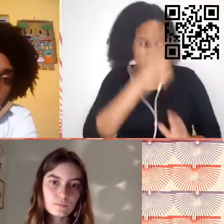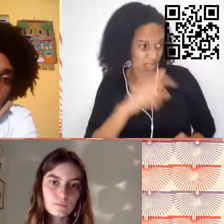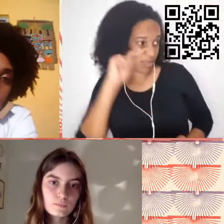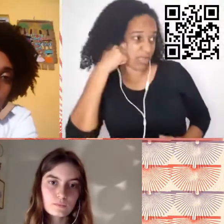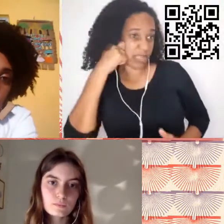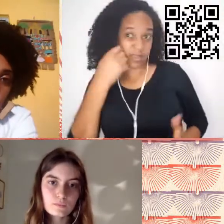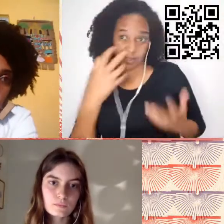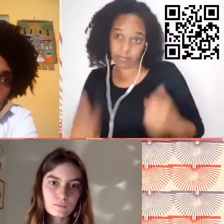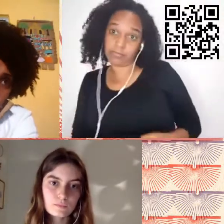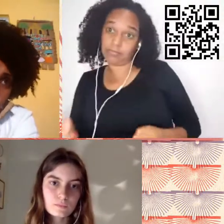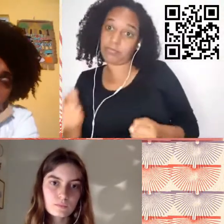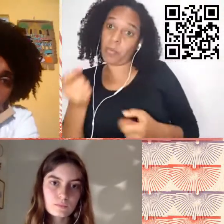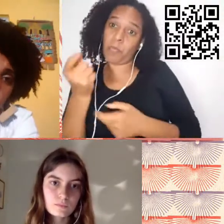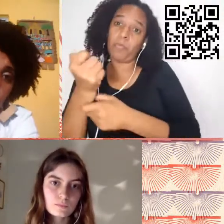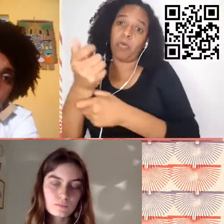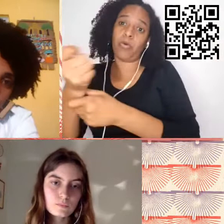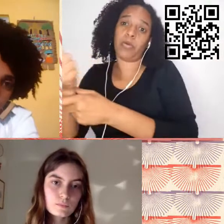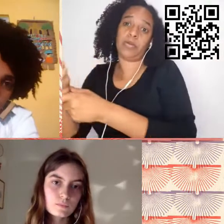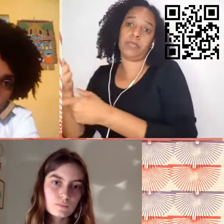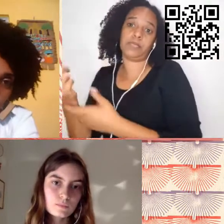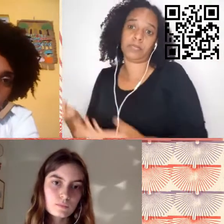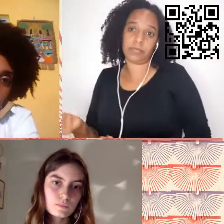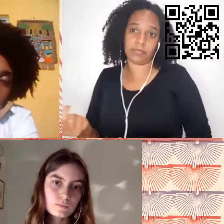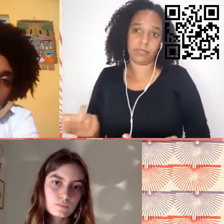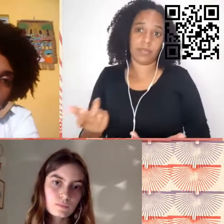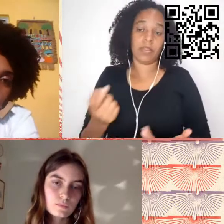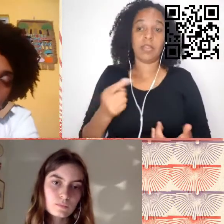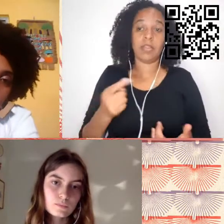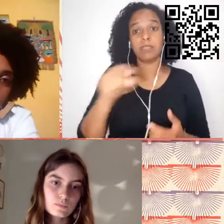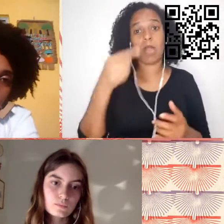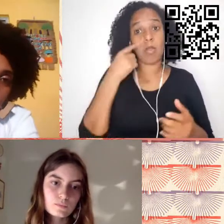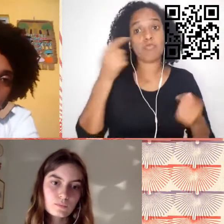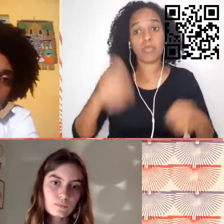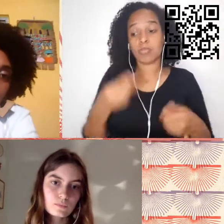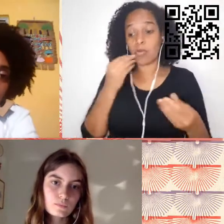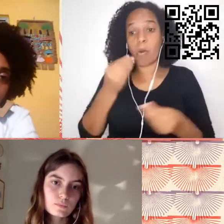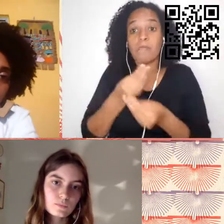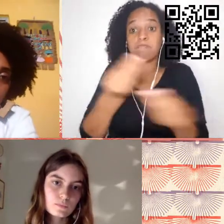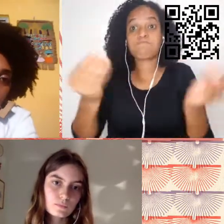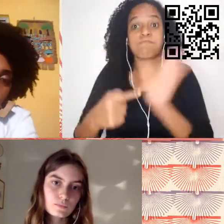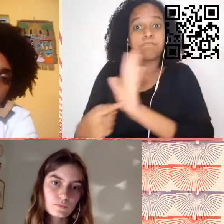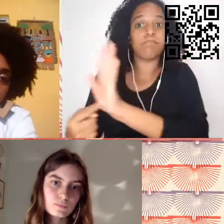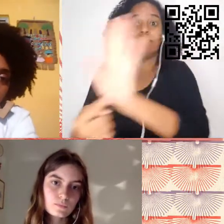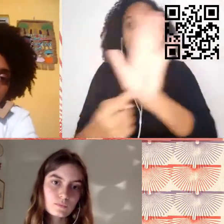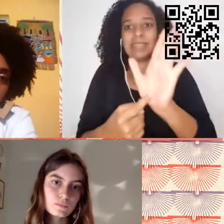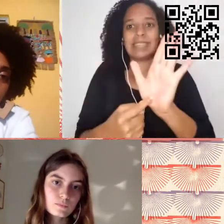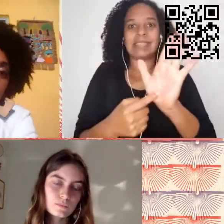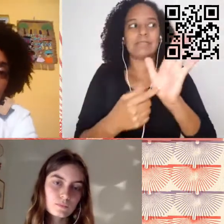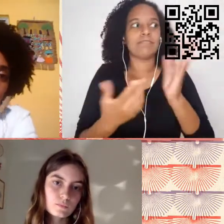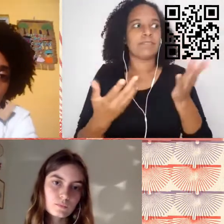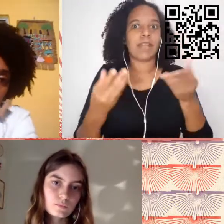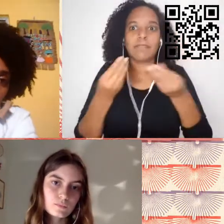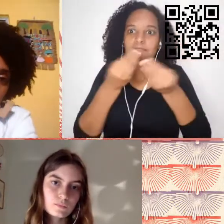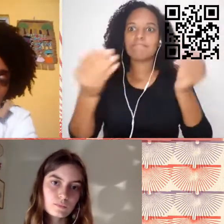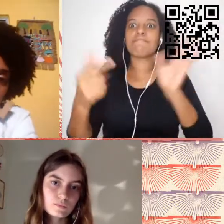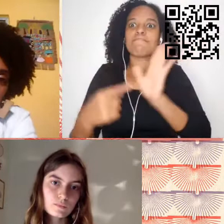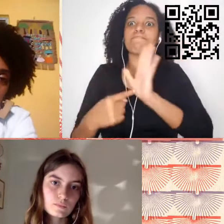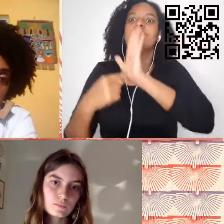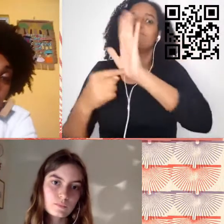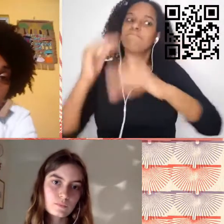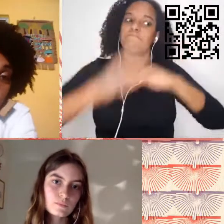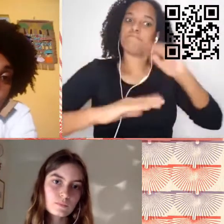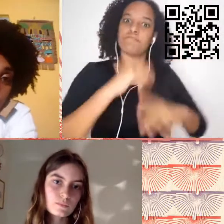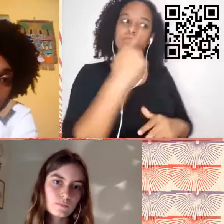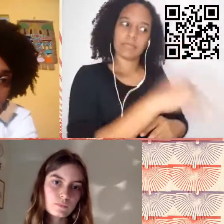Então, um caminho possível para trazer essa visibilidade e mostrar o trabalho que estava